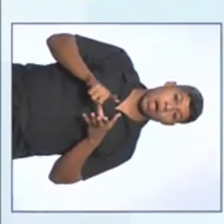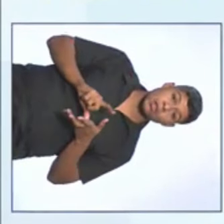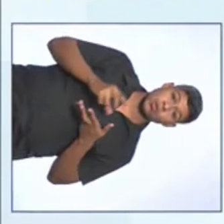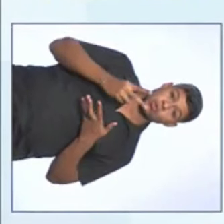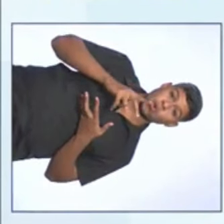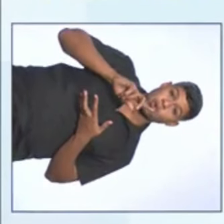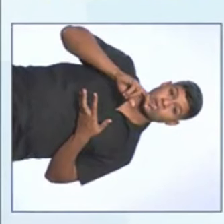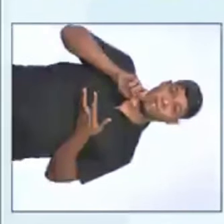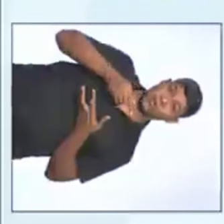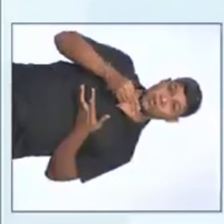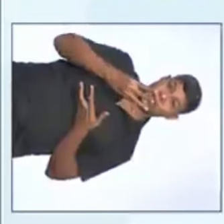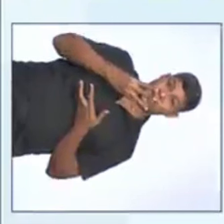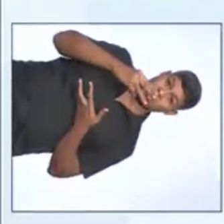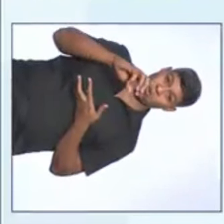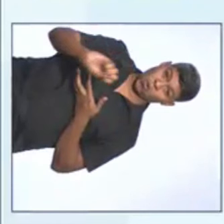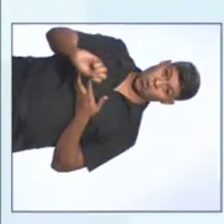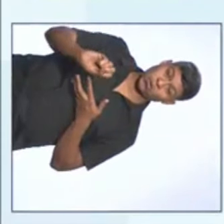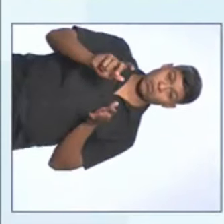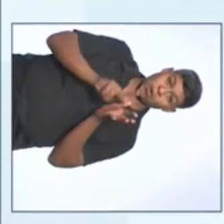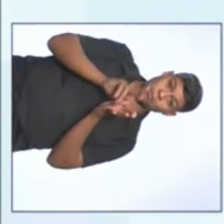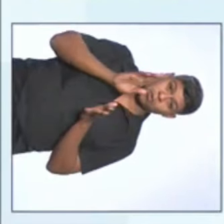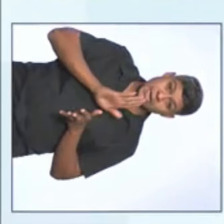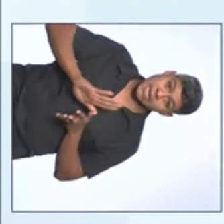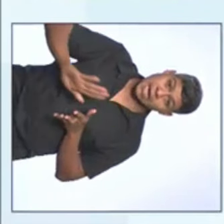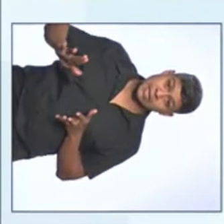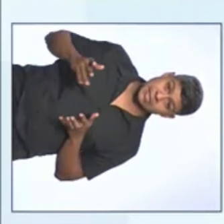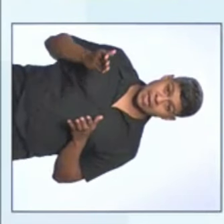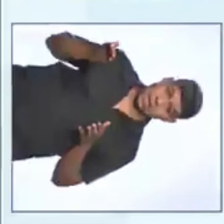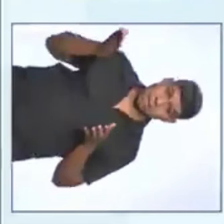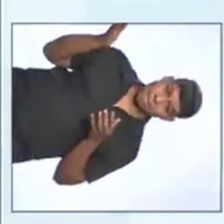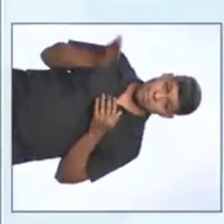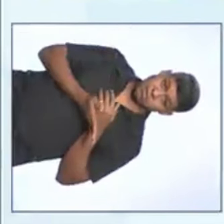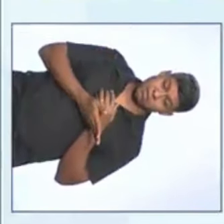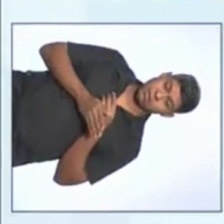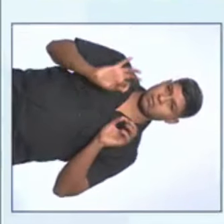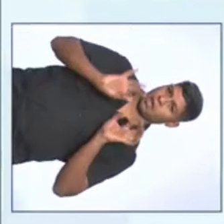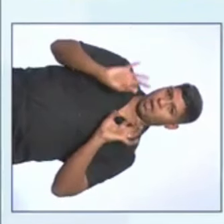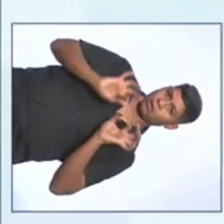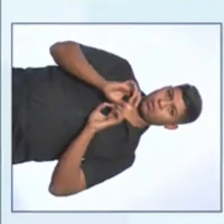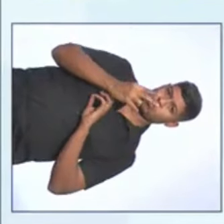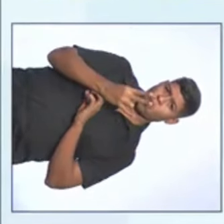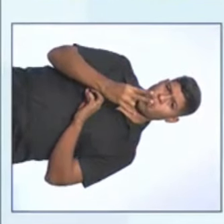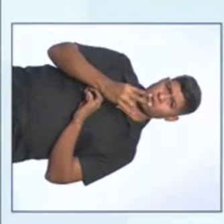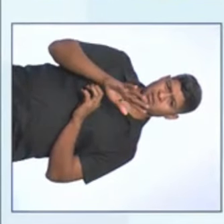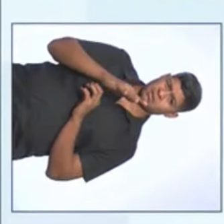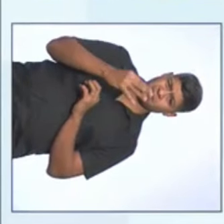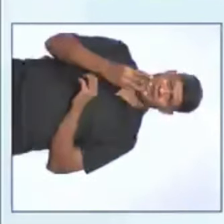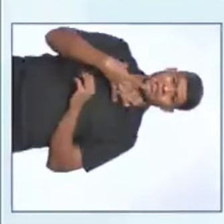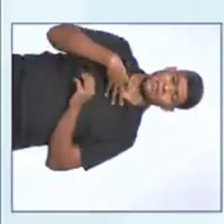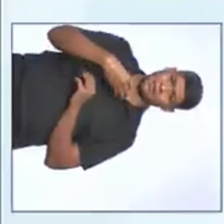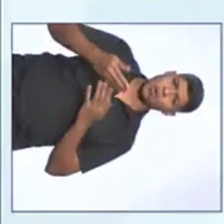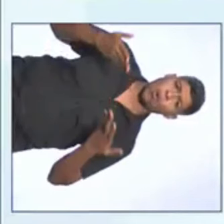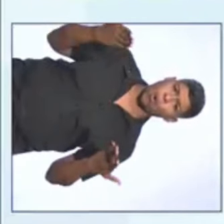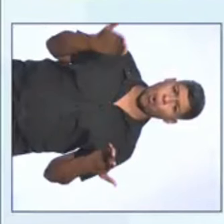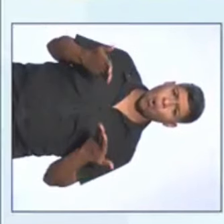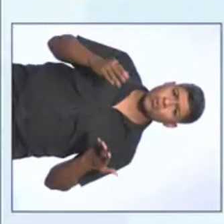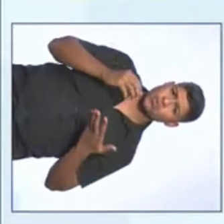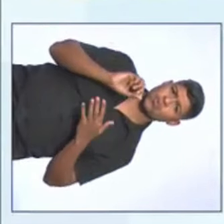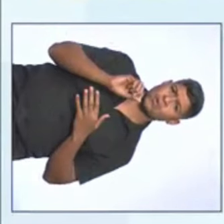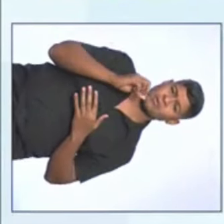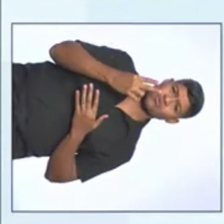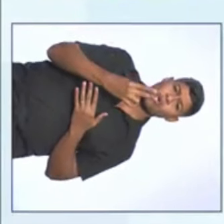,38, né? Claro, não é uma criança cortada no meio, mas na média ali era entre 2, 3 filhos. E hoje a média tá nos